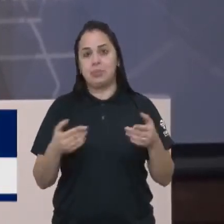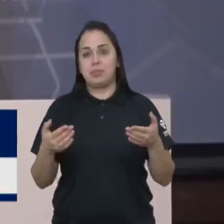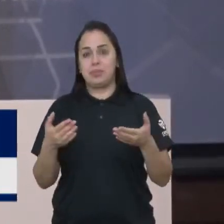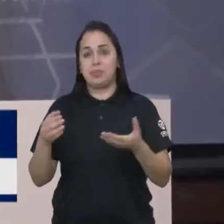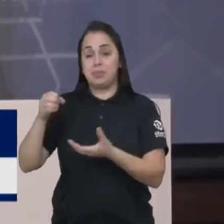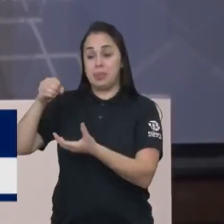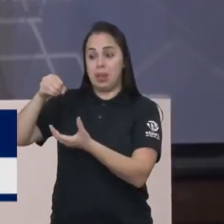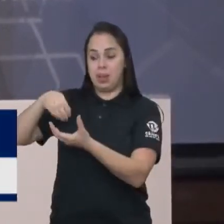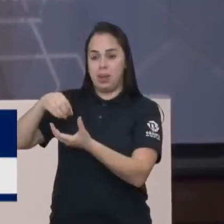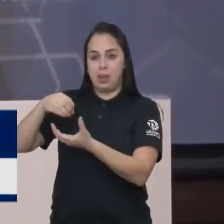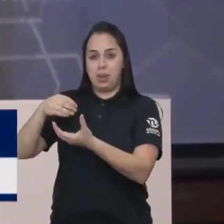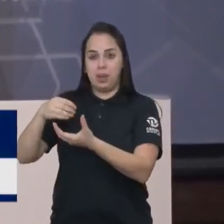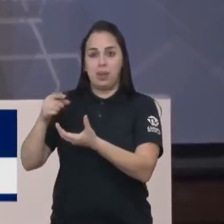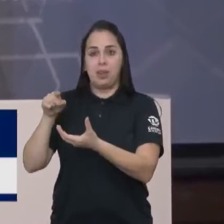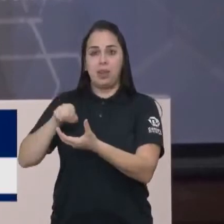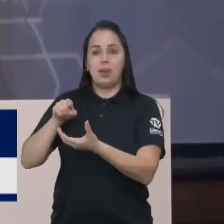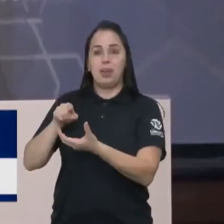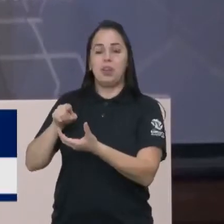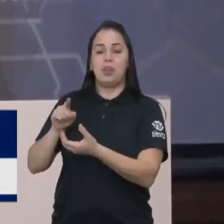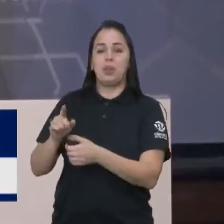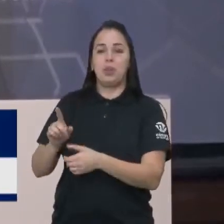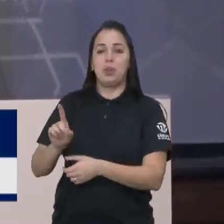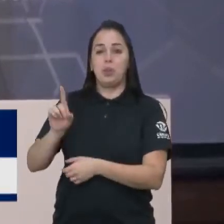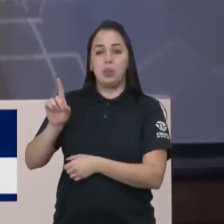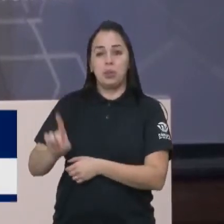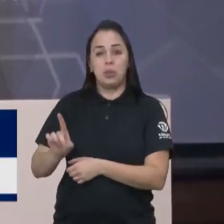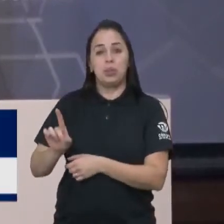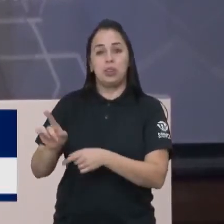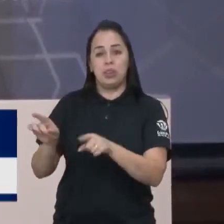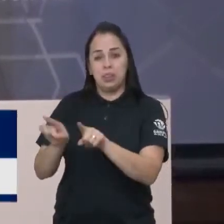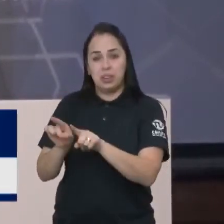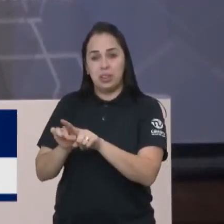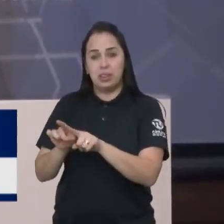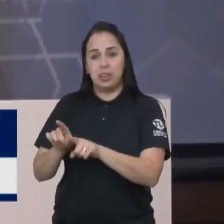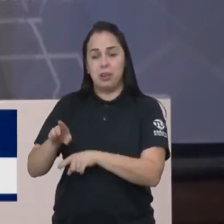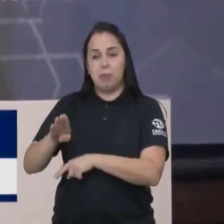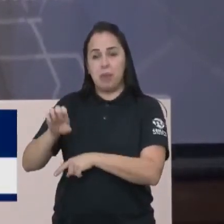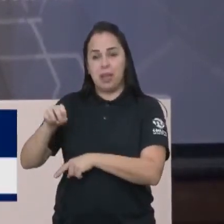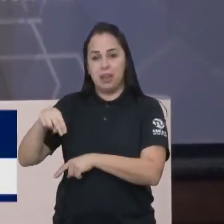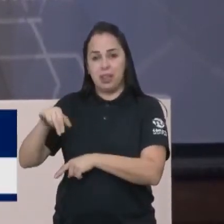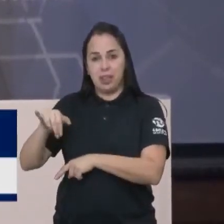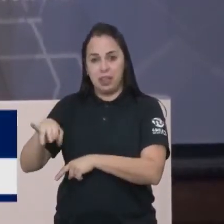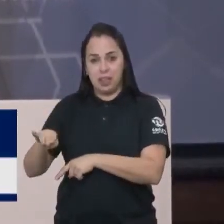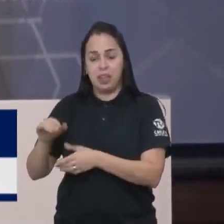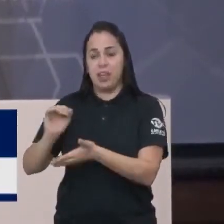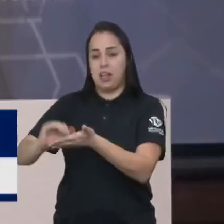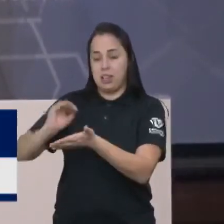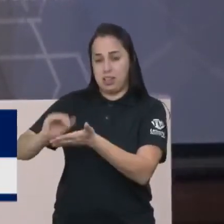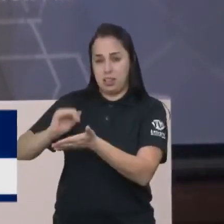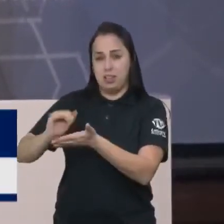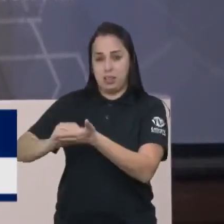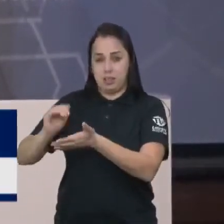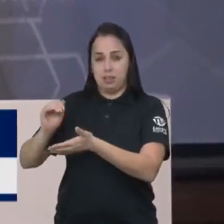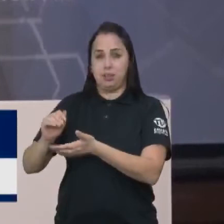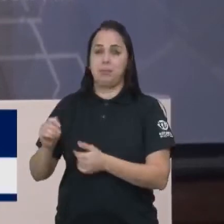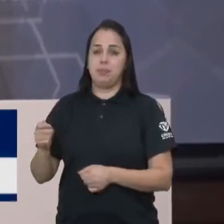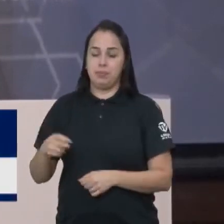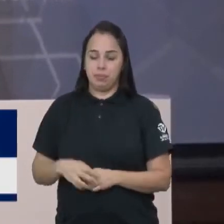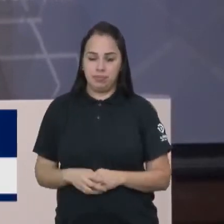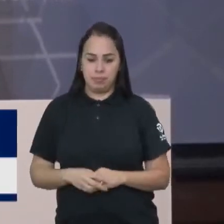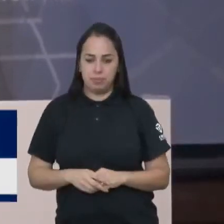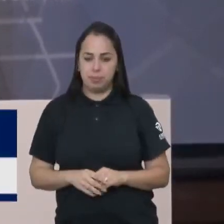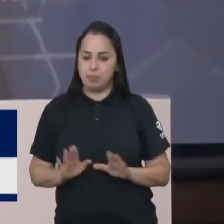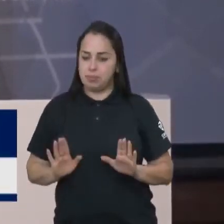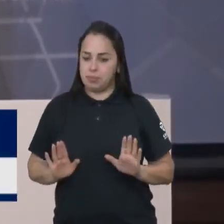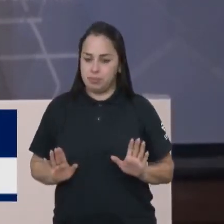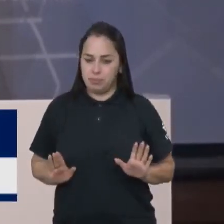a competente orientação jurídica do colega Guilherme Bellini, atual secretário de Assuntos Jurídicos da Prefeitura. Não